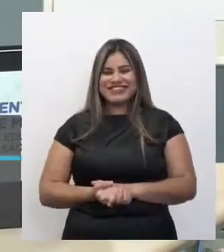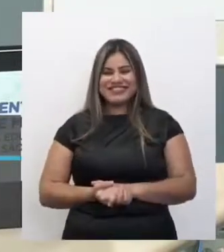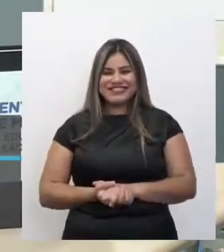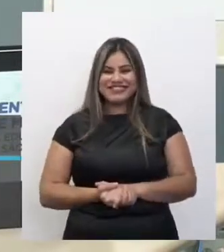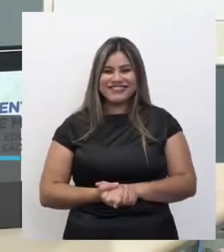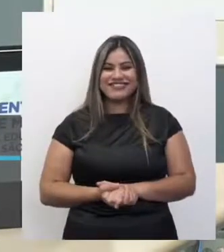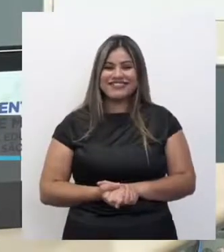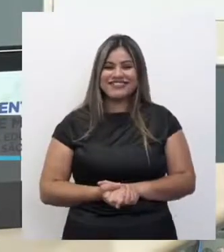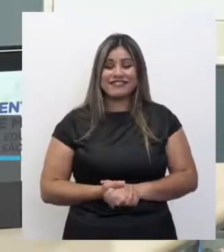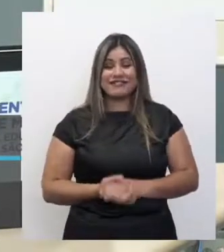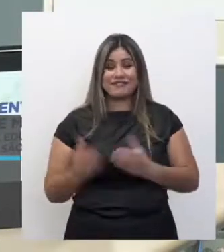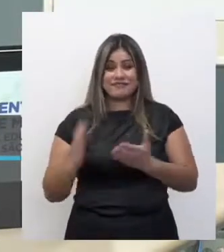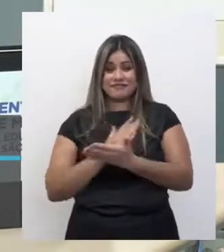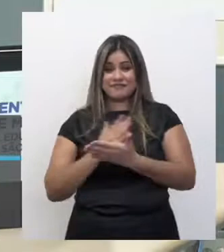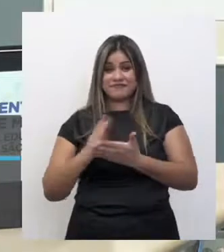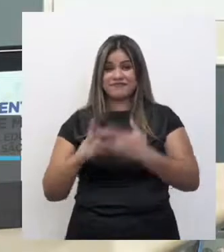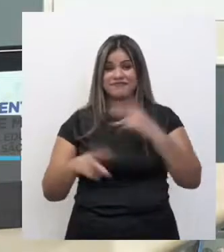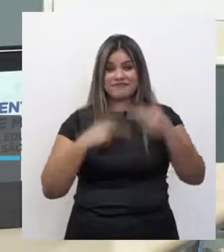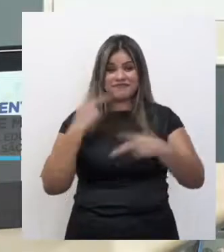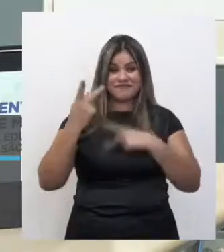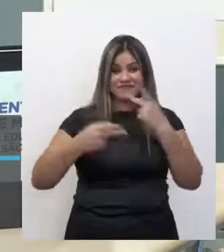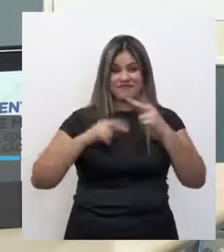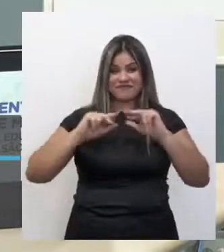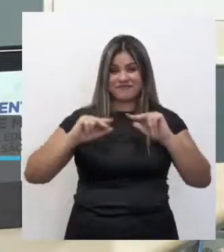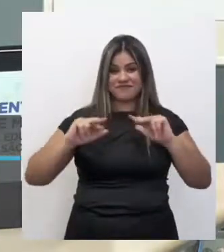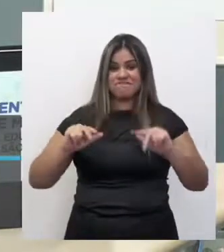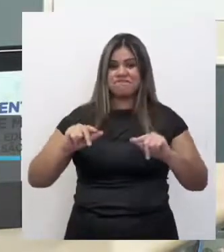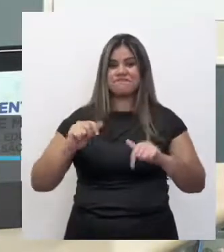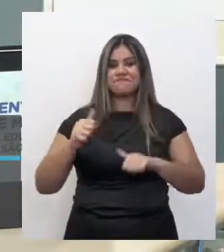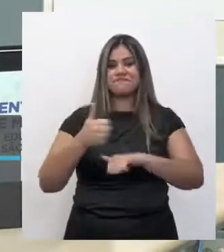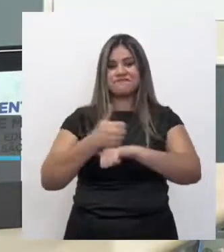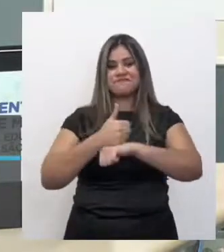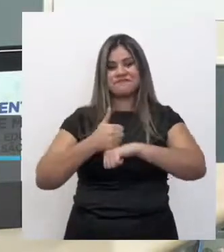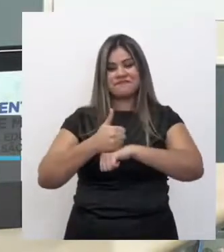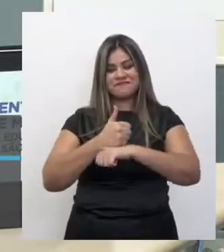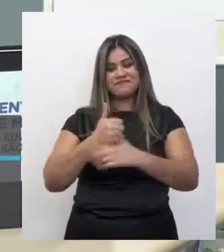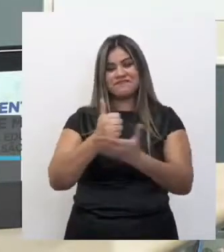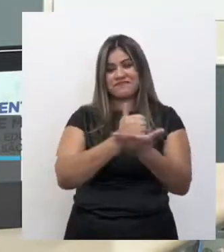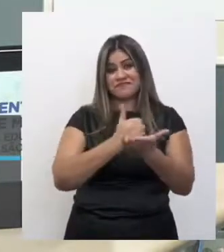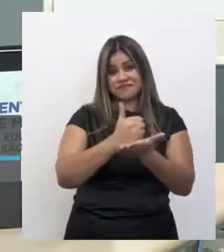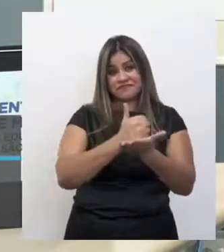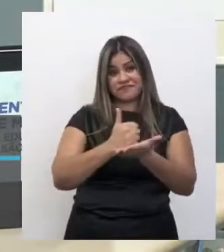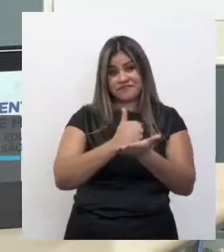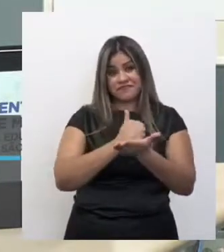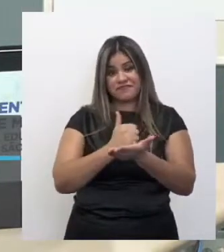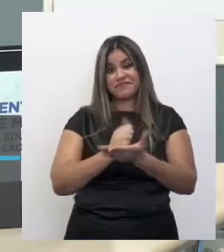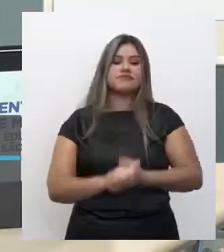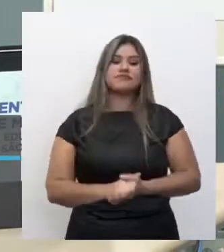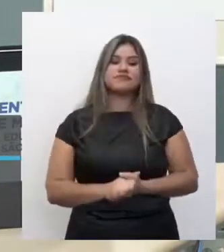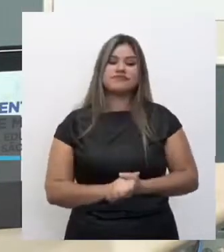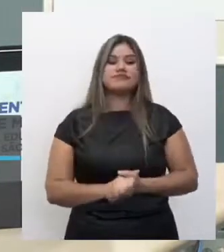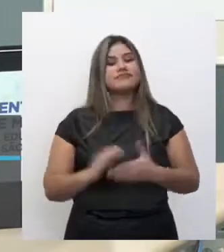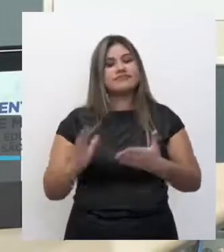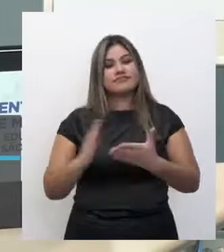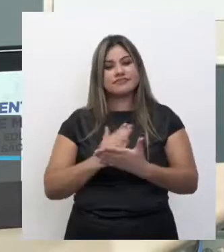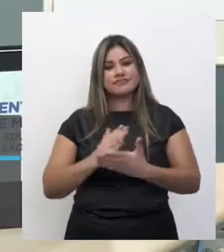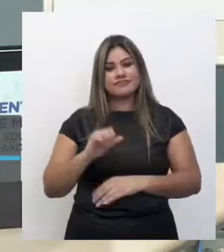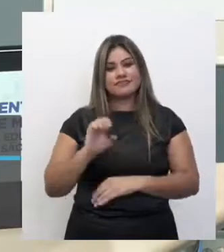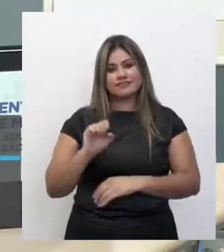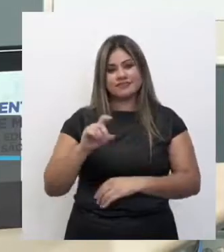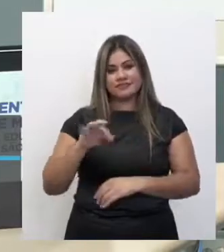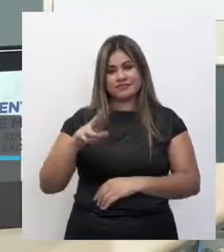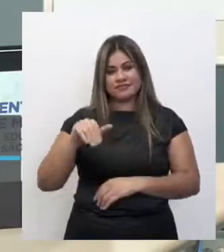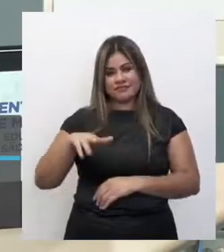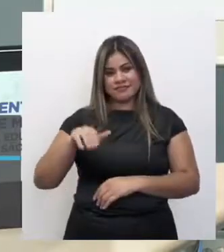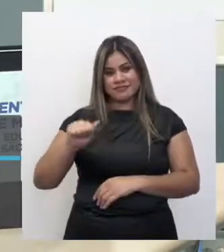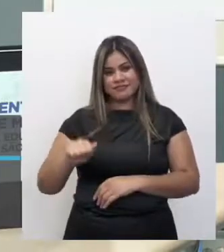E os meninos falando aqui, vários blogueiros de gamers. Alguns streamers. Aqui o Nicolas